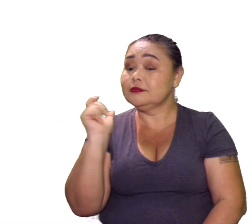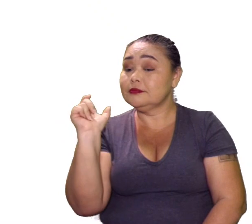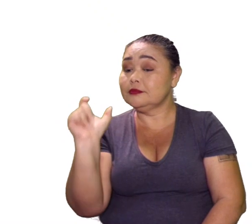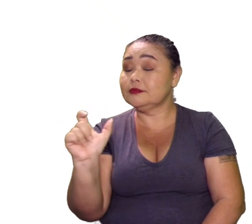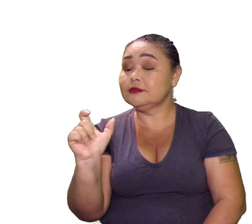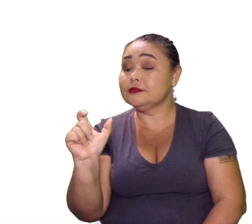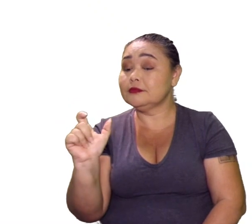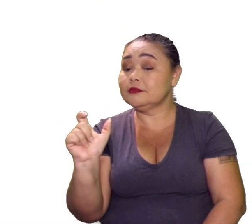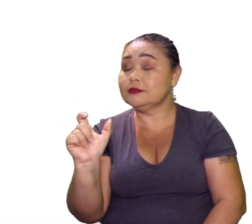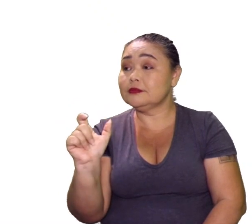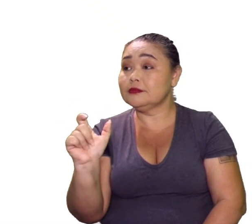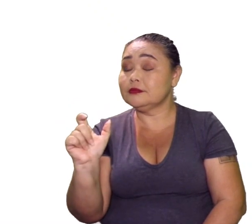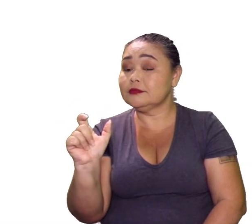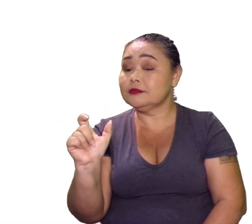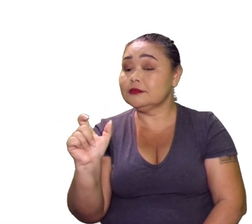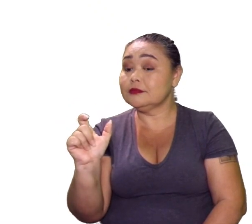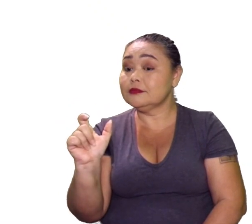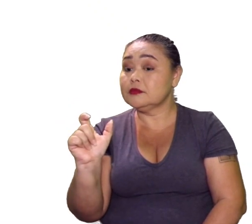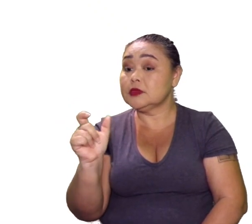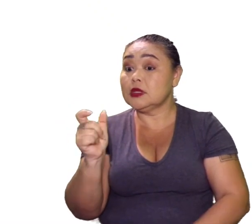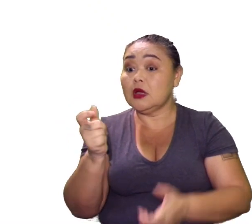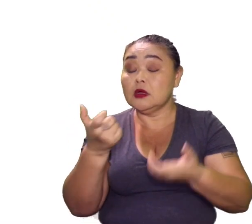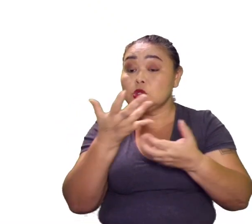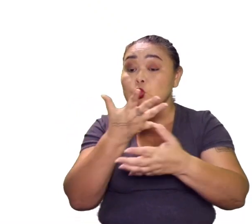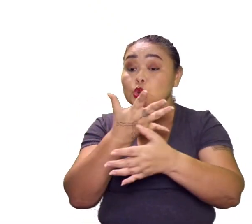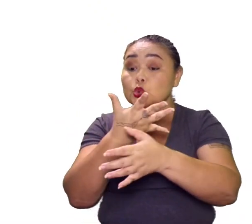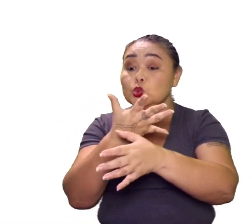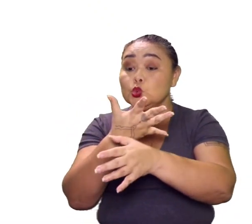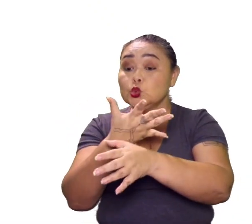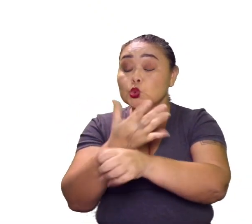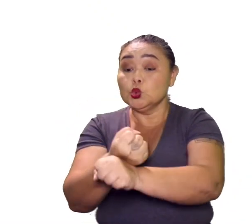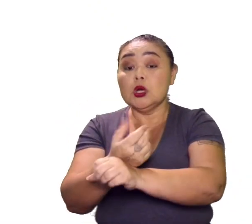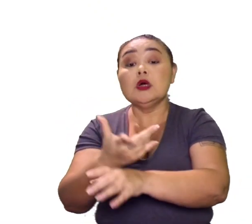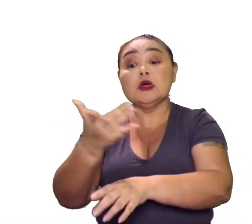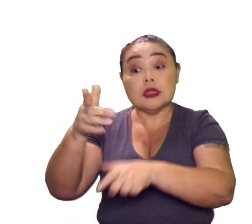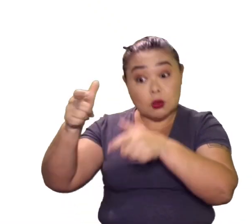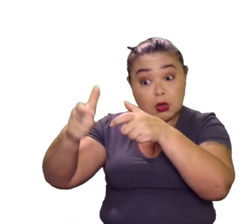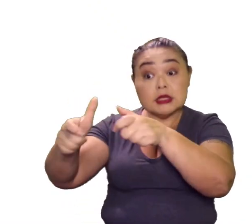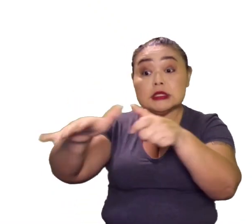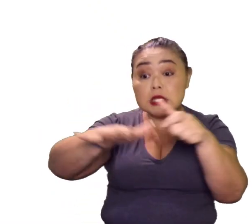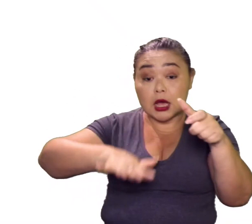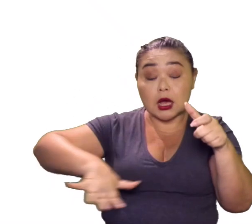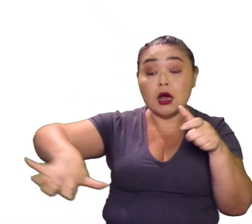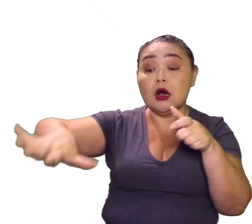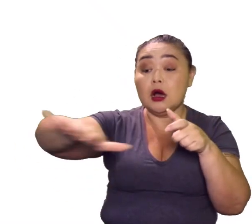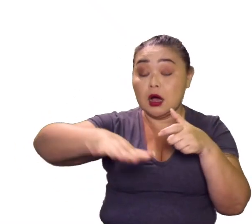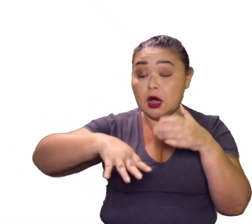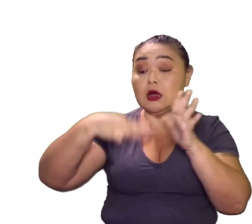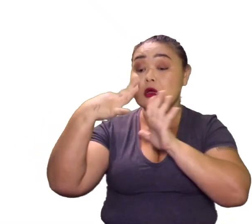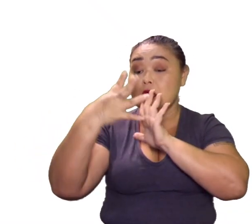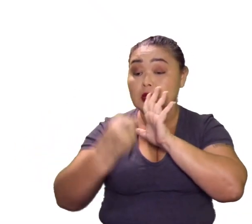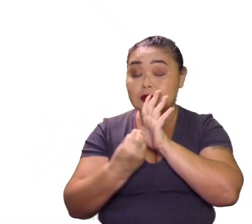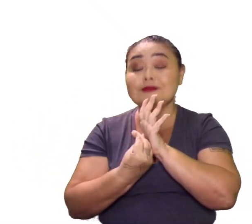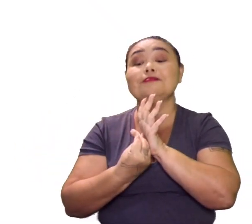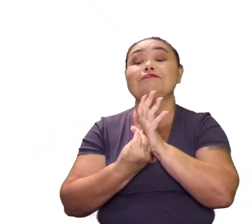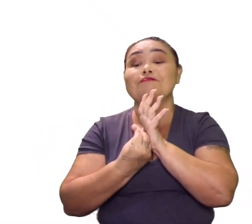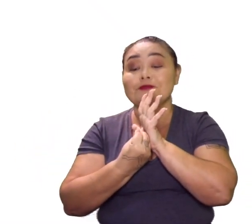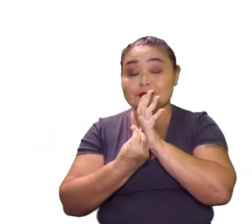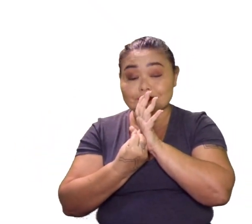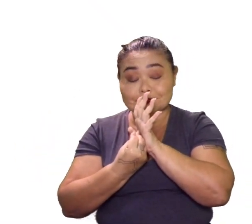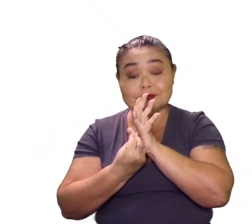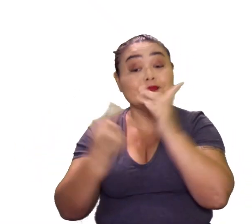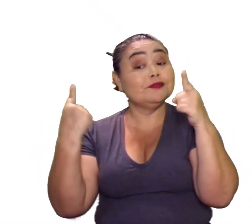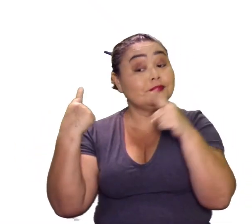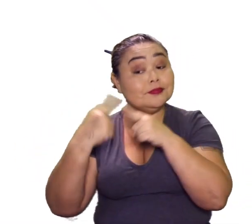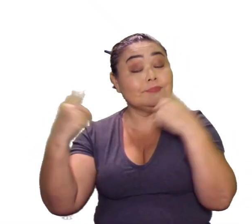sobre, aqui falou deserto. Virou deserto. Tem algumas áreas, inclusive aqui da região amazônica, desertificação.